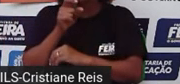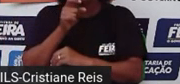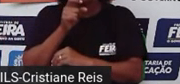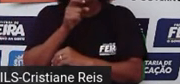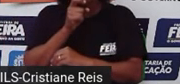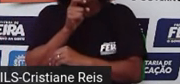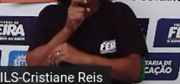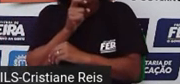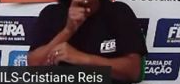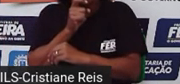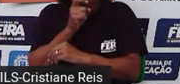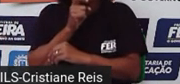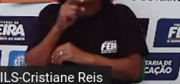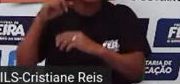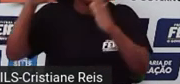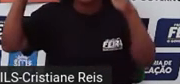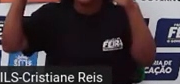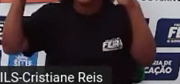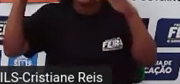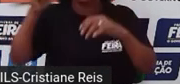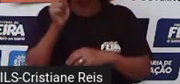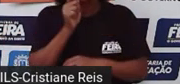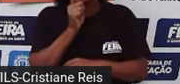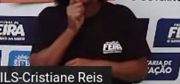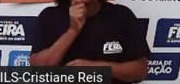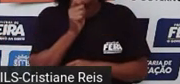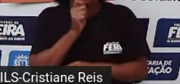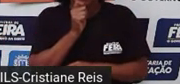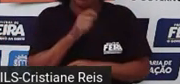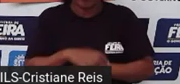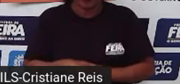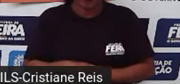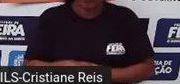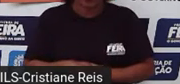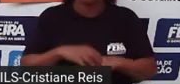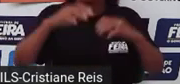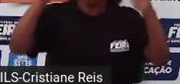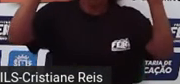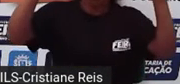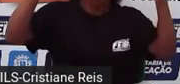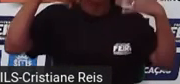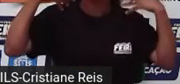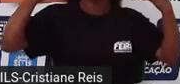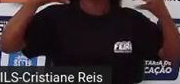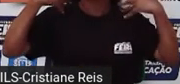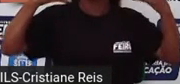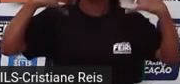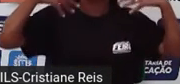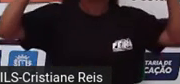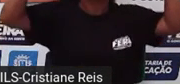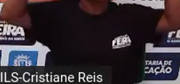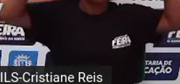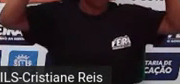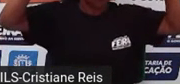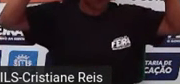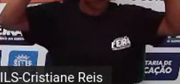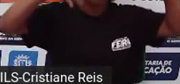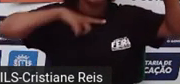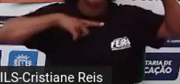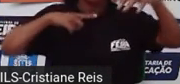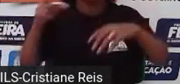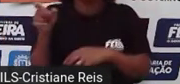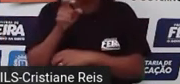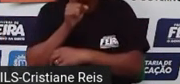eo inverno ele é Seco não vai trazer chuva só vai mesmo mudar um pouco as temperaturas aí dessa